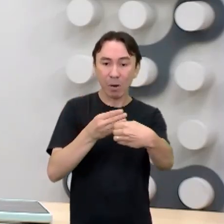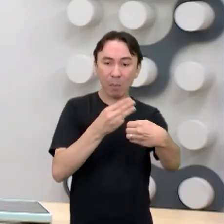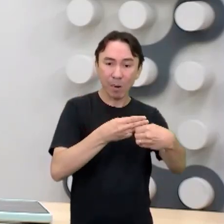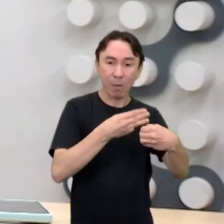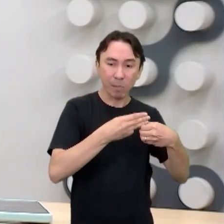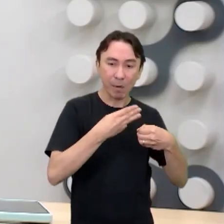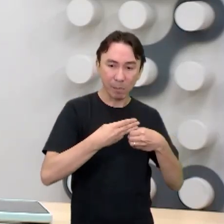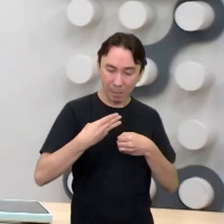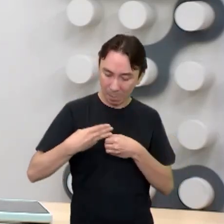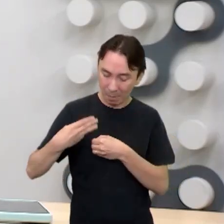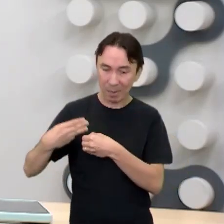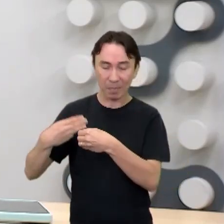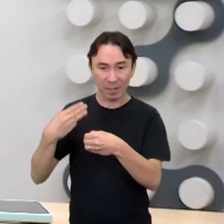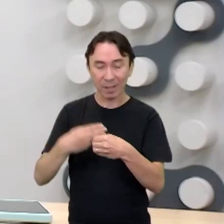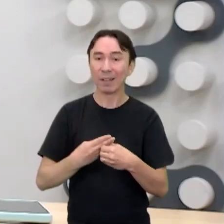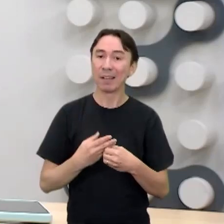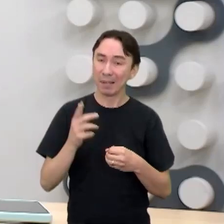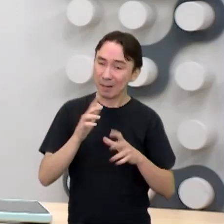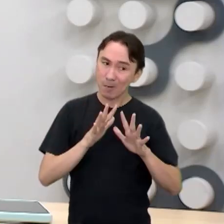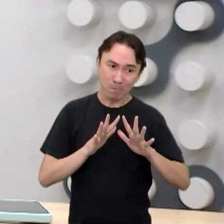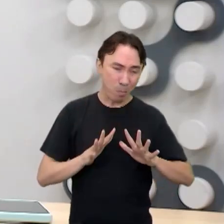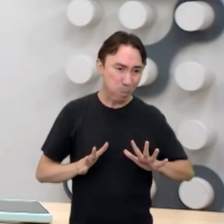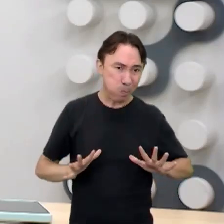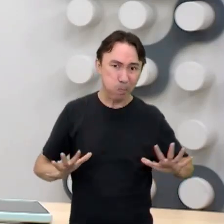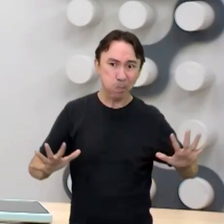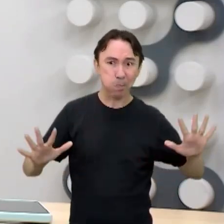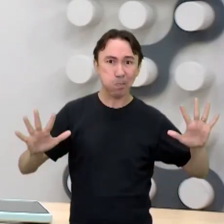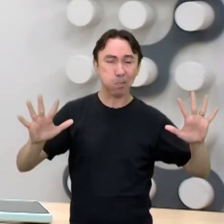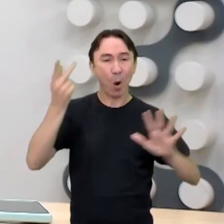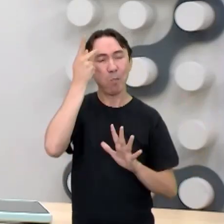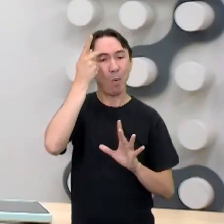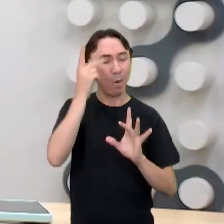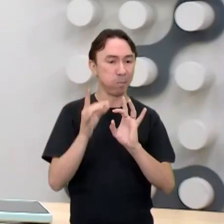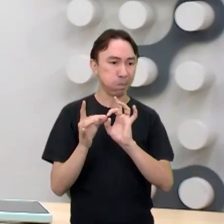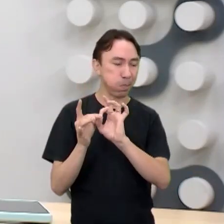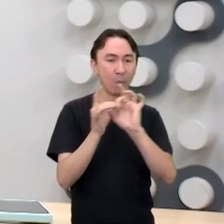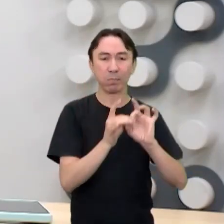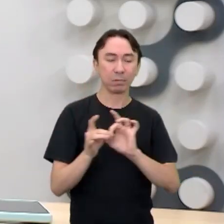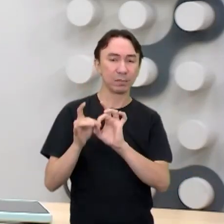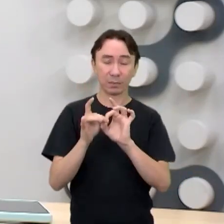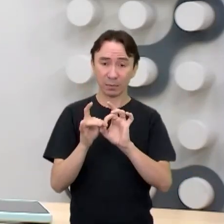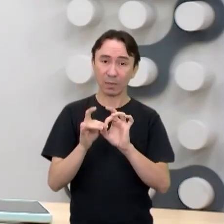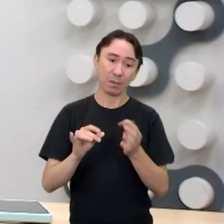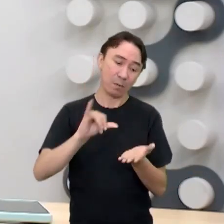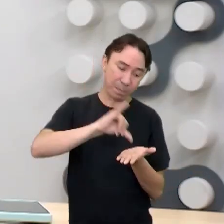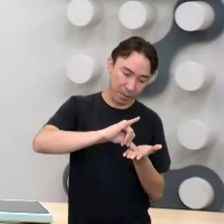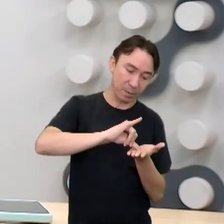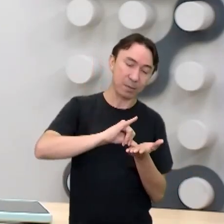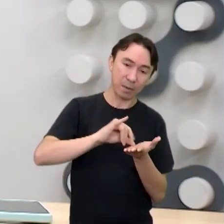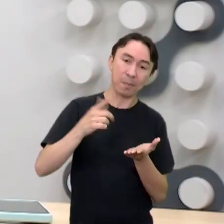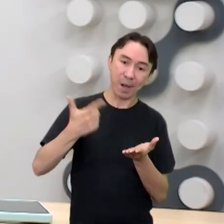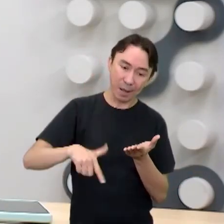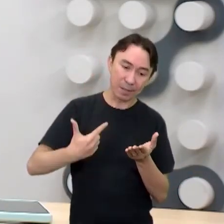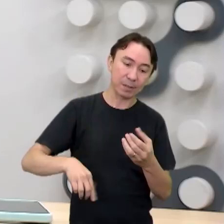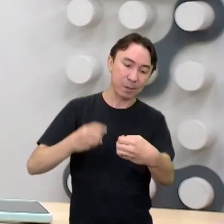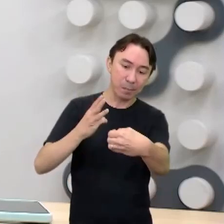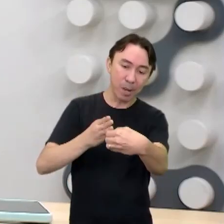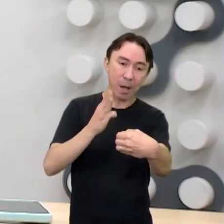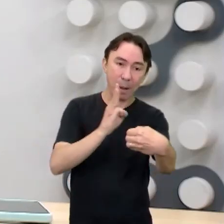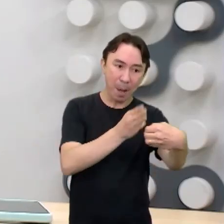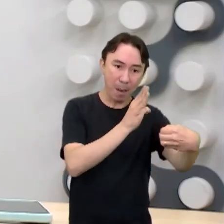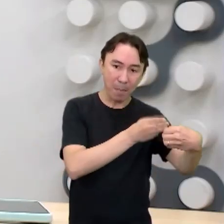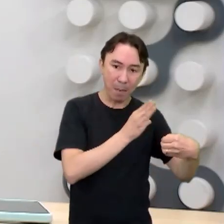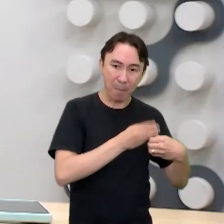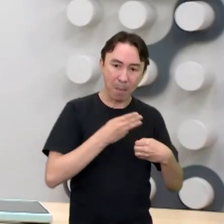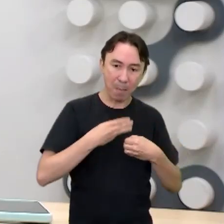se transforma em uma grande São Paulo, então a importância, né, e, logicamente, né, é uma referência para esses municípios,